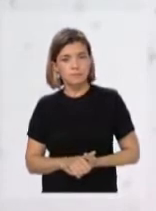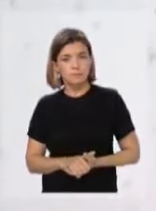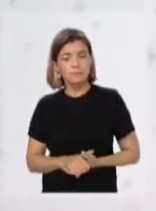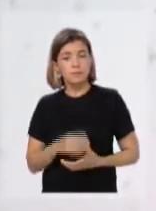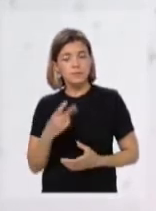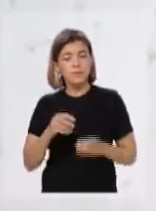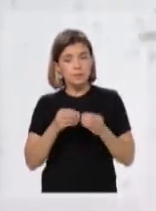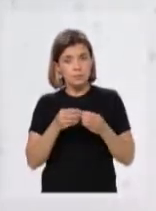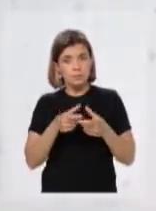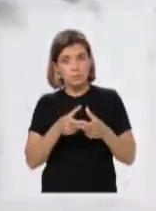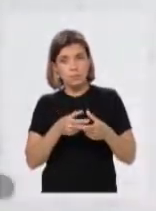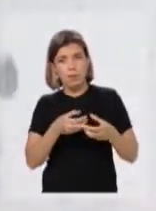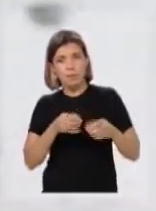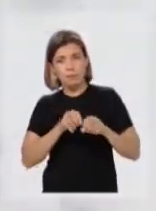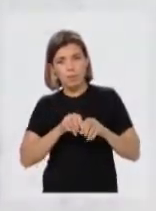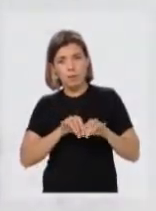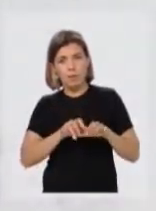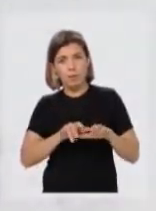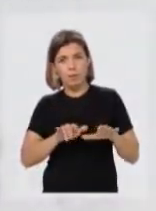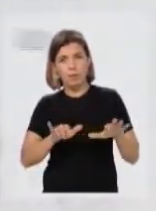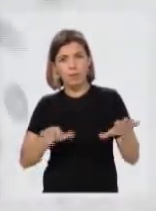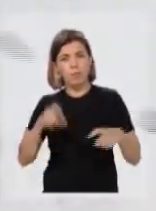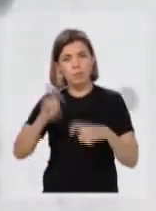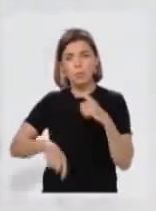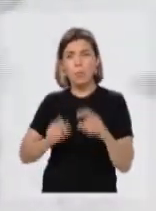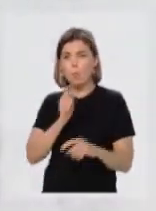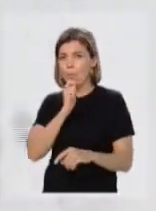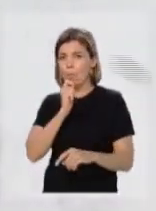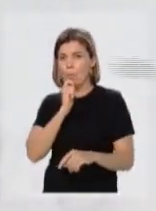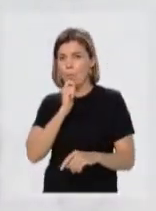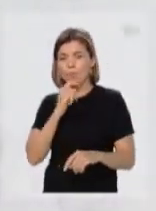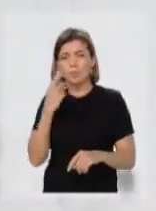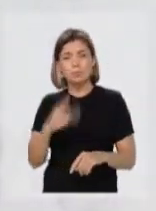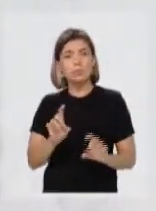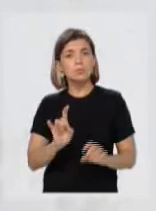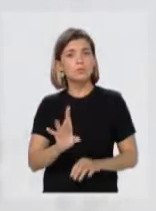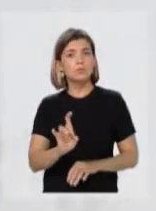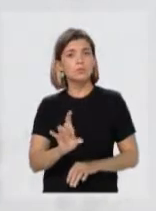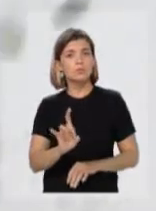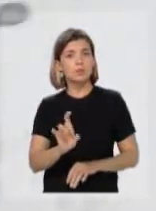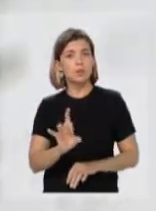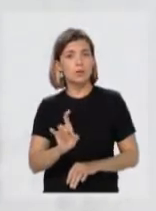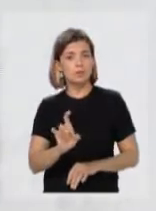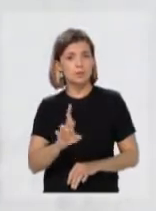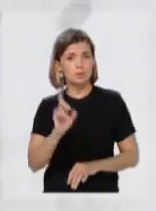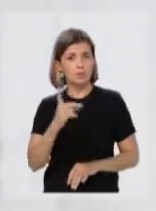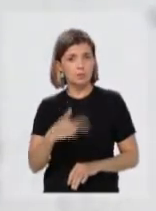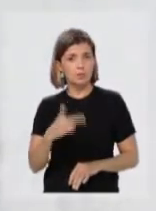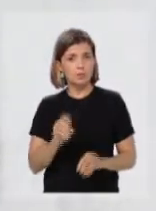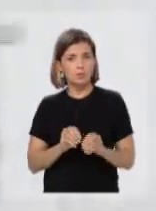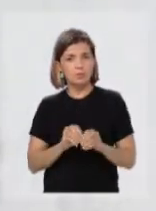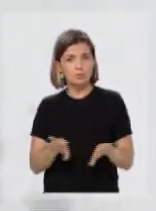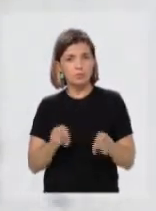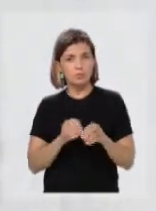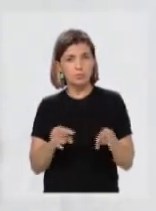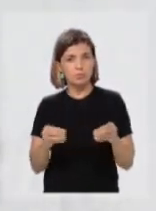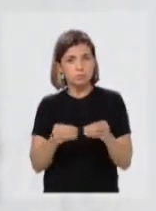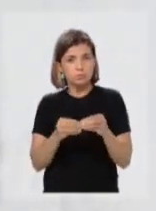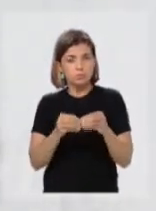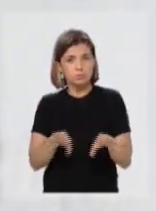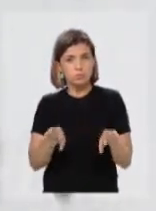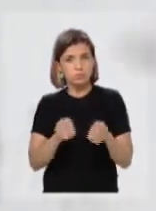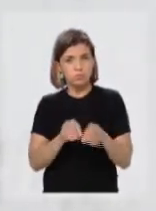A maioria deles, no entanto, atinge o subjetivo sem a ajuda de parceiros sexuais, através da reprodução assexuada.